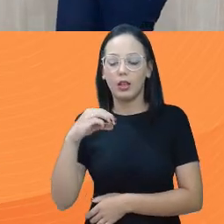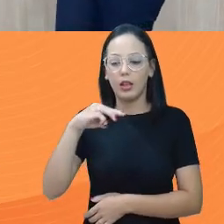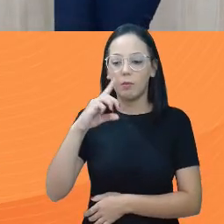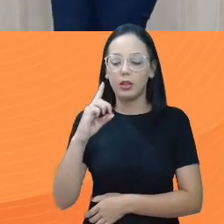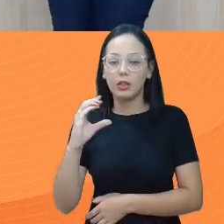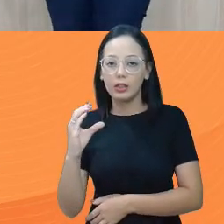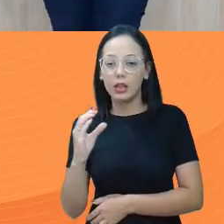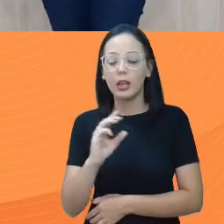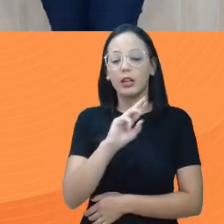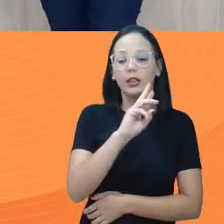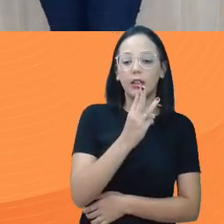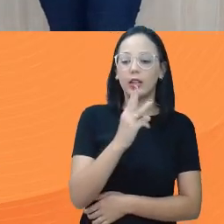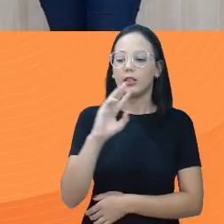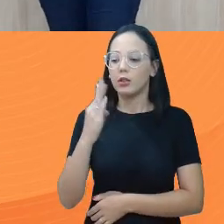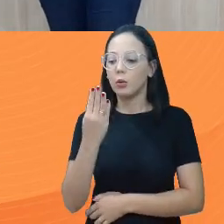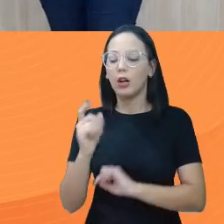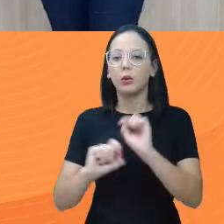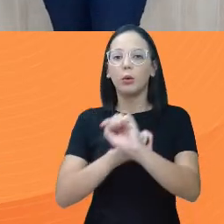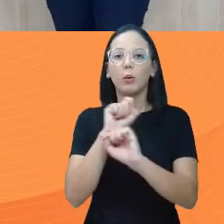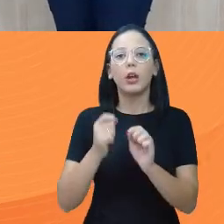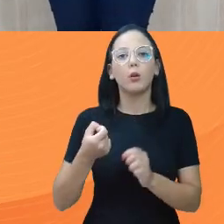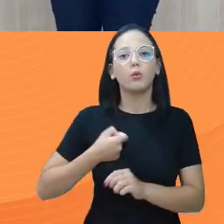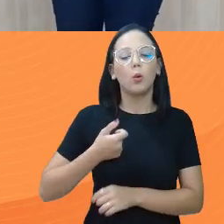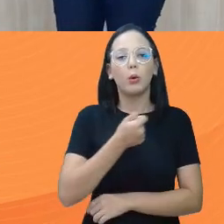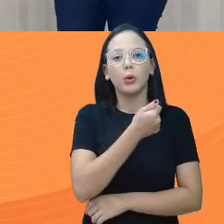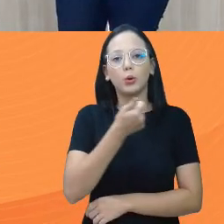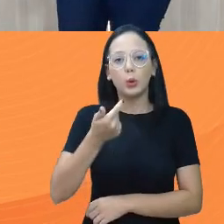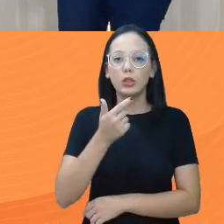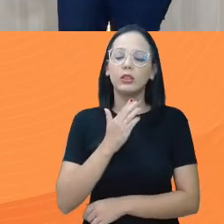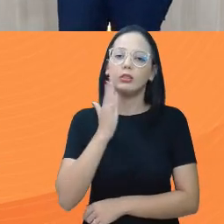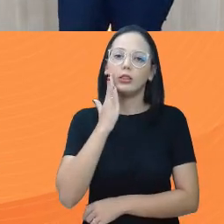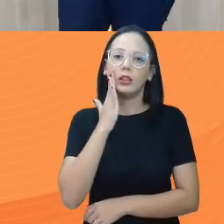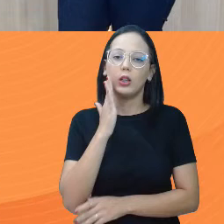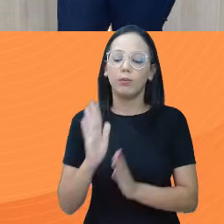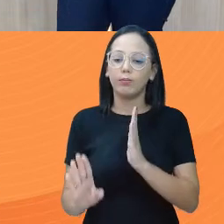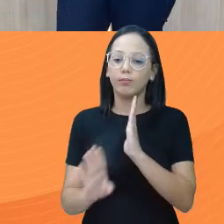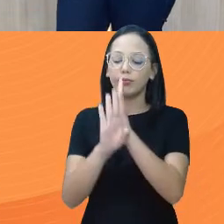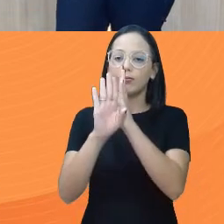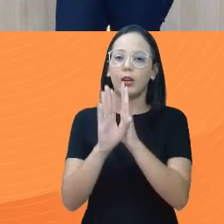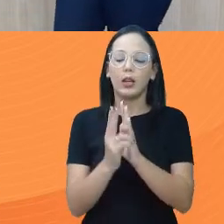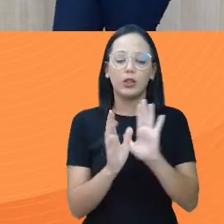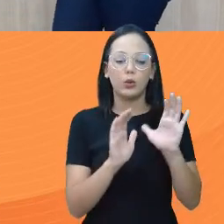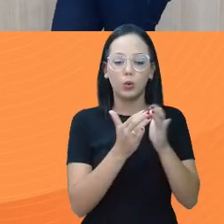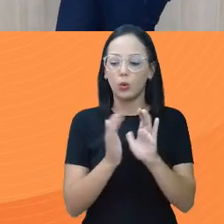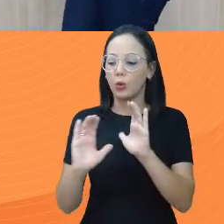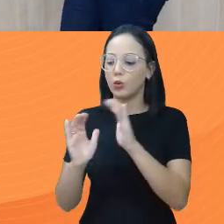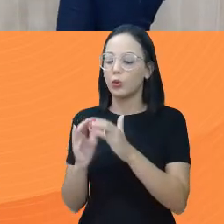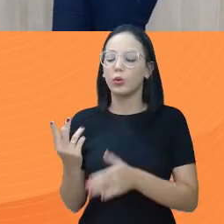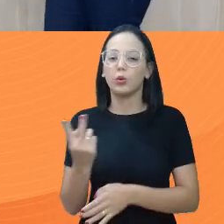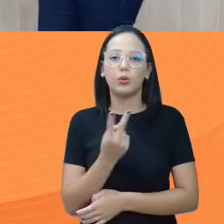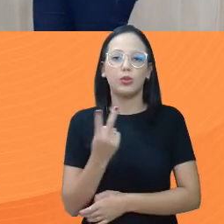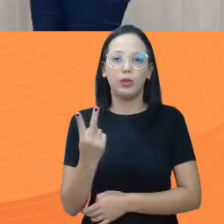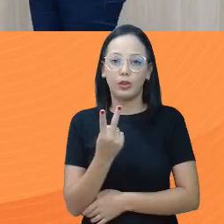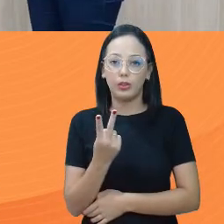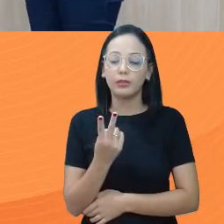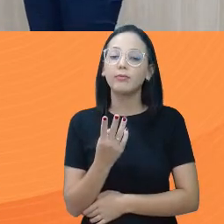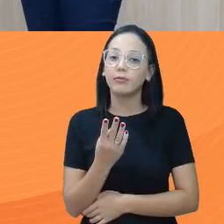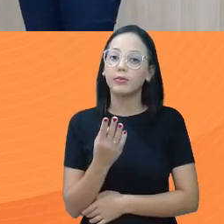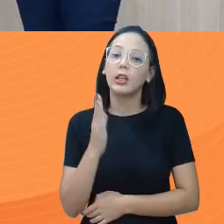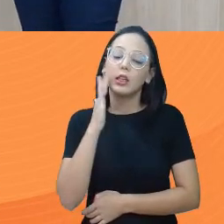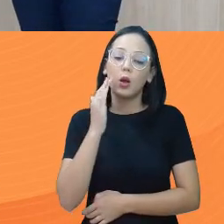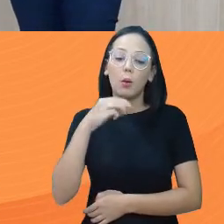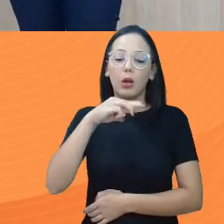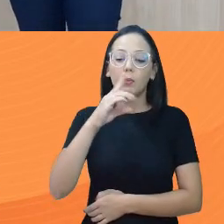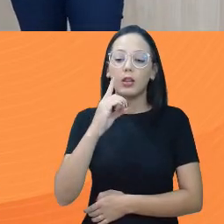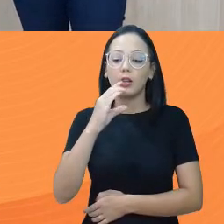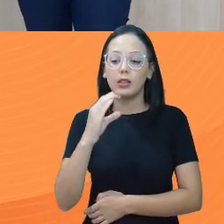4 é o número 12, né? O primeiro valor diferente de zero que aparece nos dois conjuntos, tá? No caso do